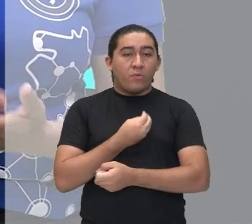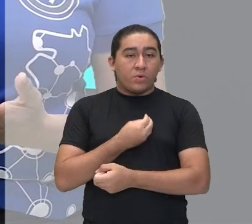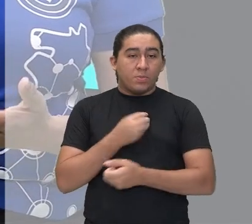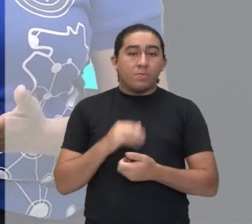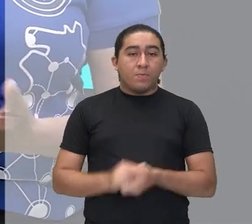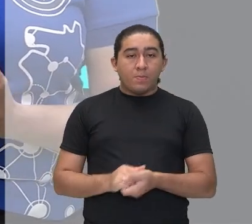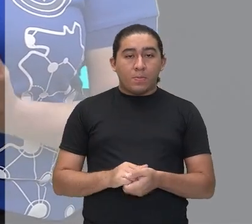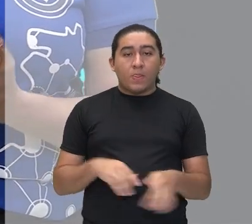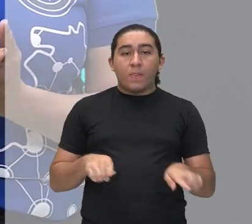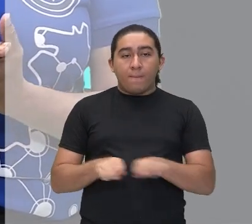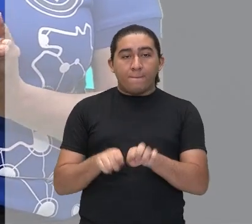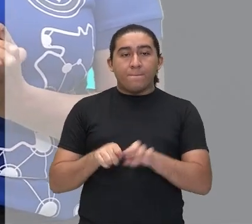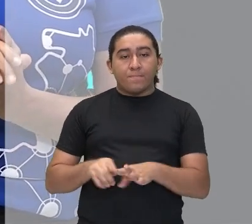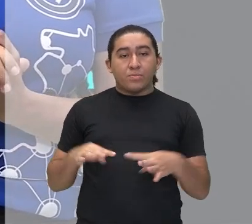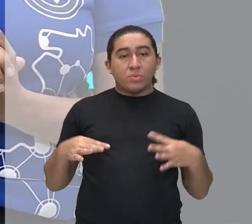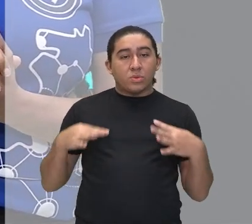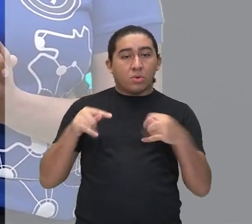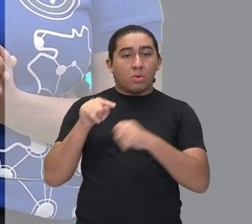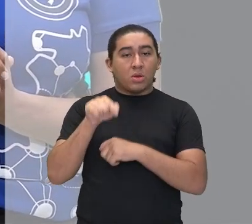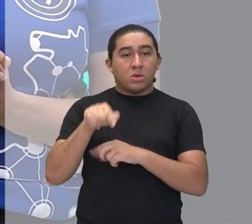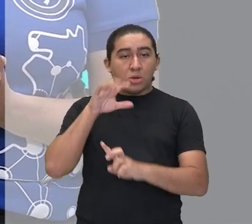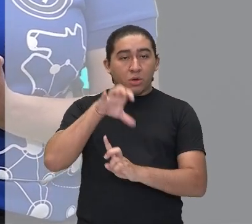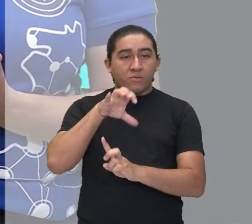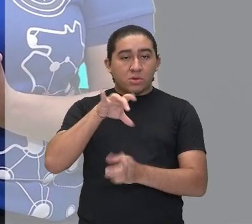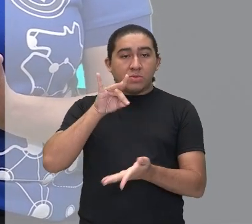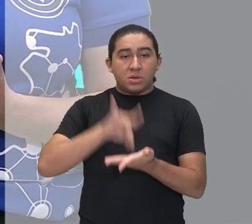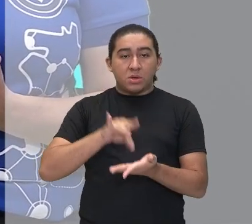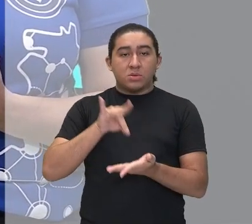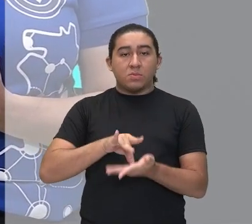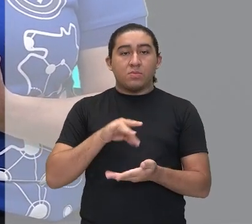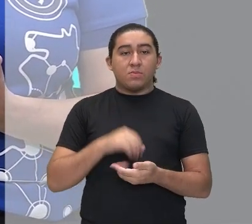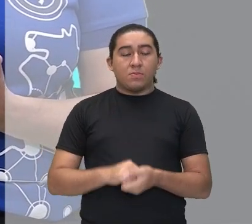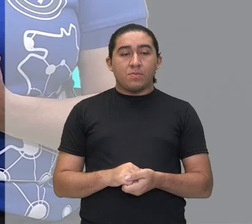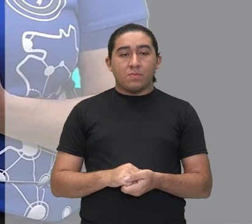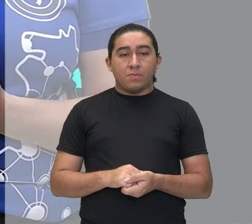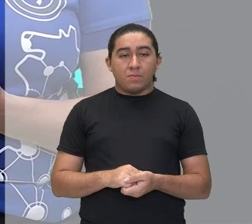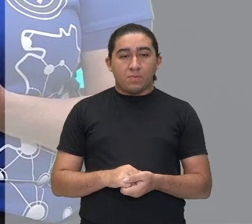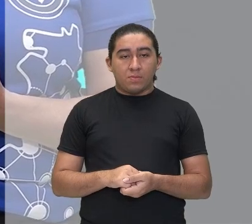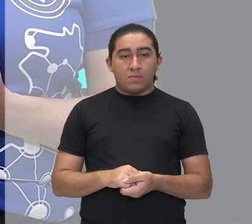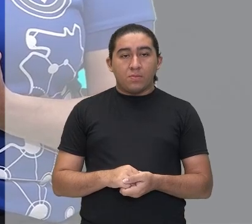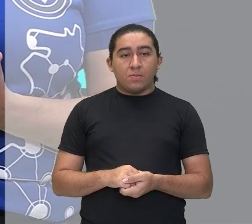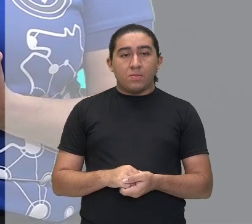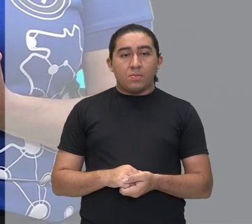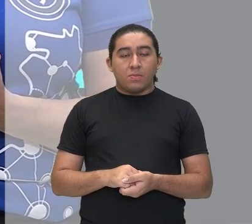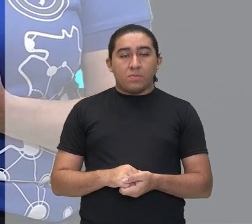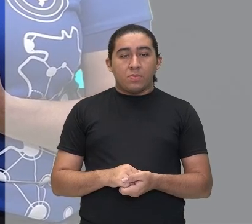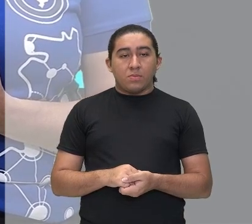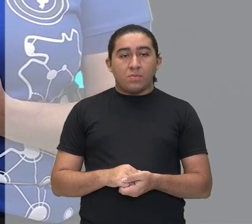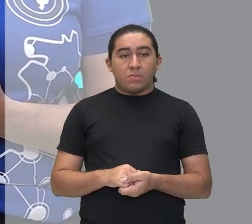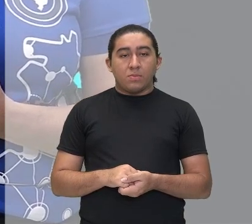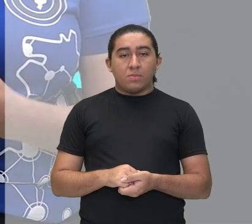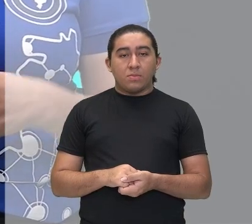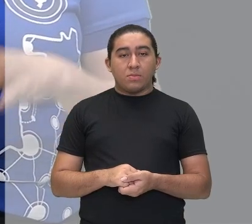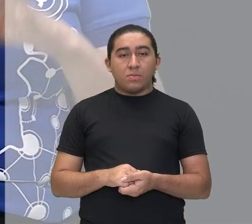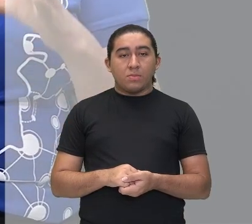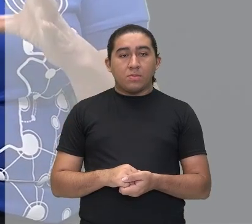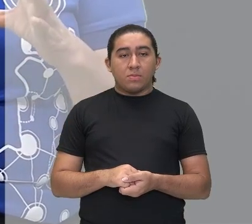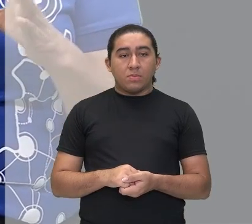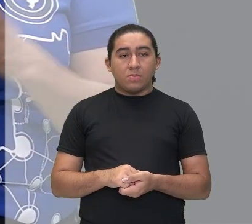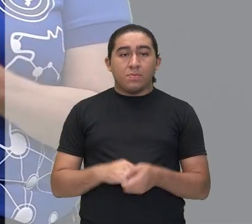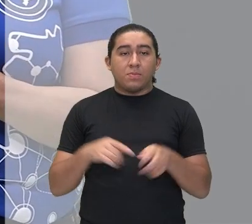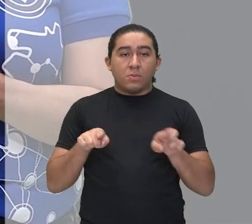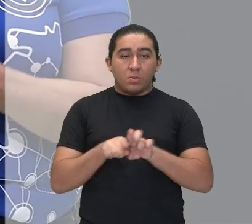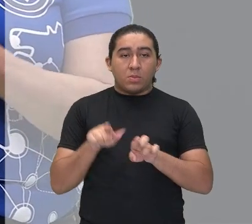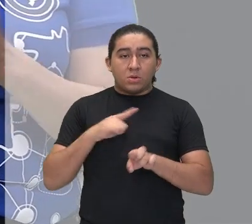Então, tudo isso vai influenciar. Aí vem o cientificismo, que é,